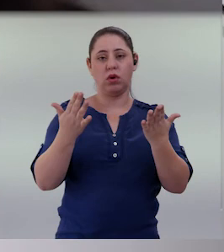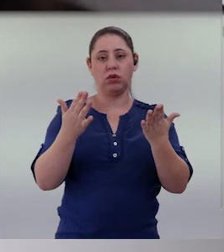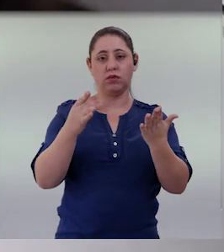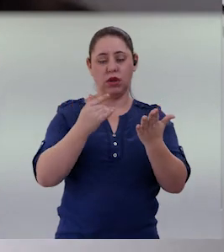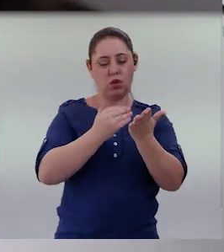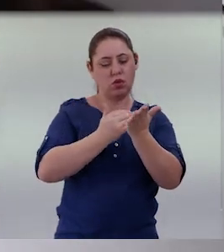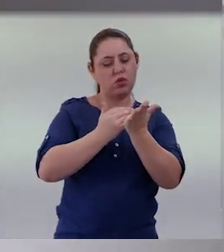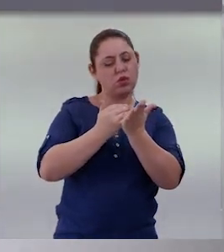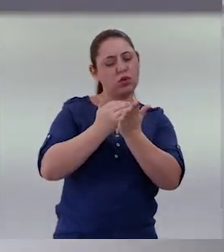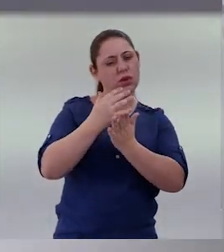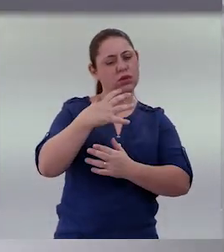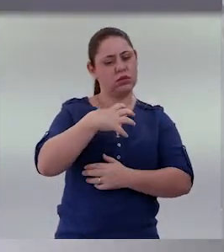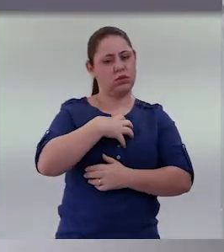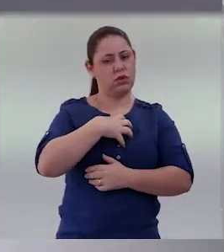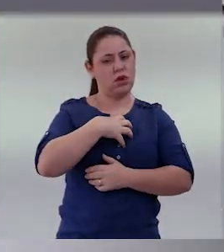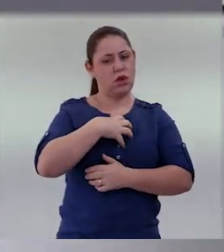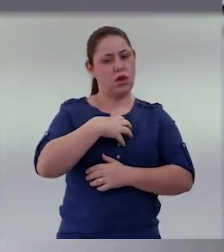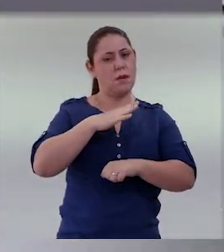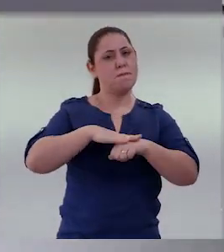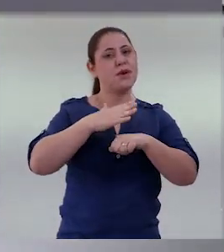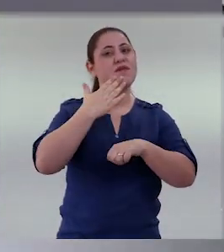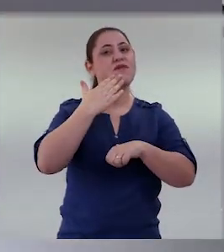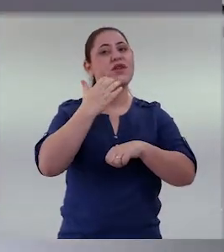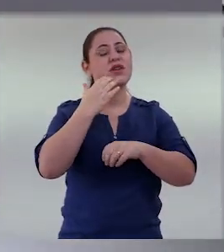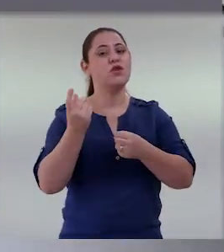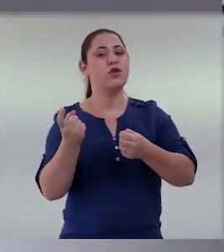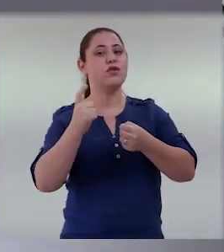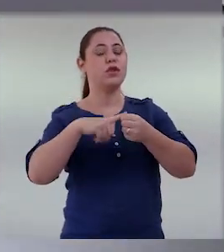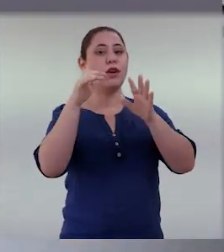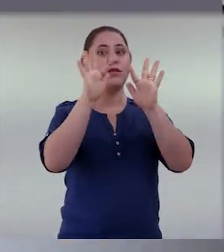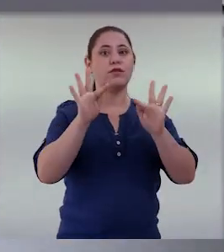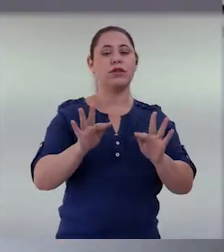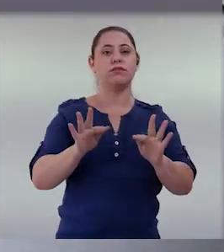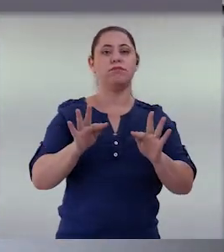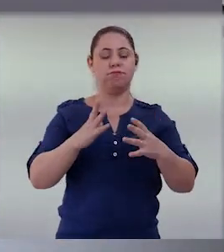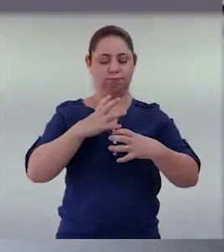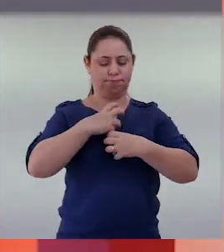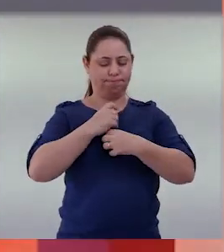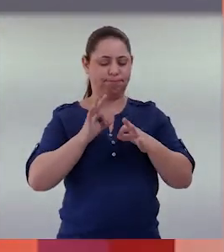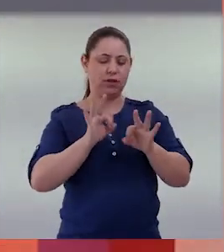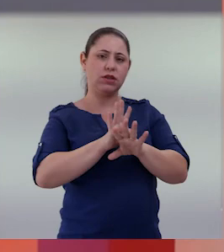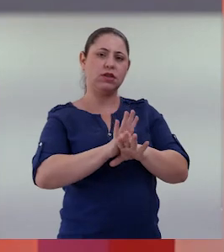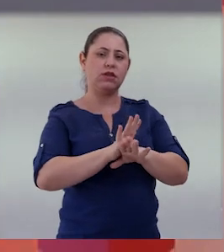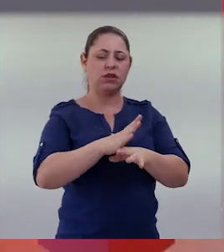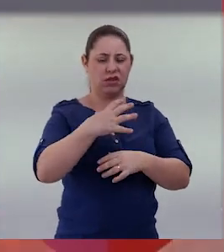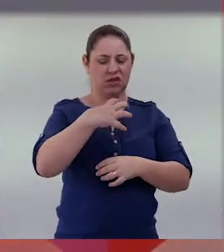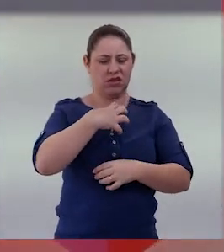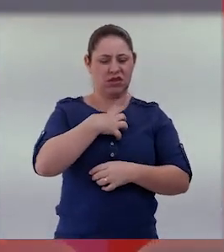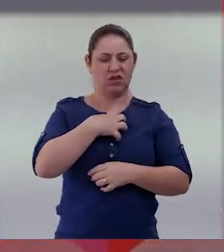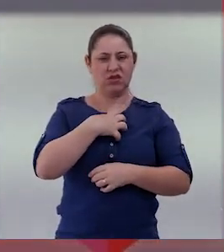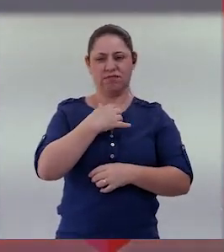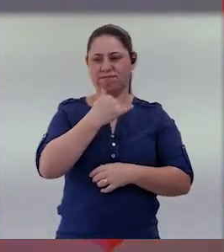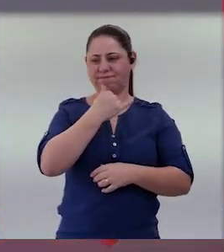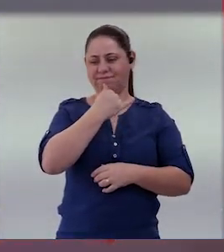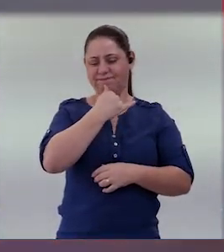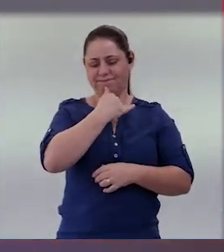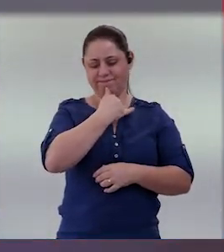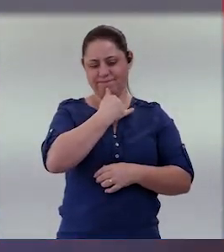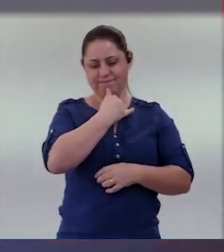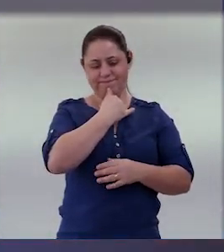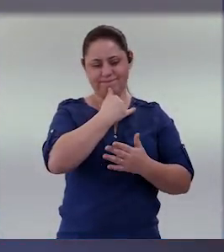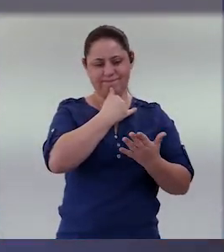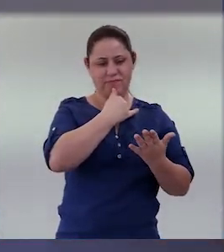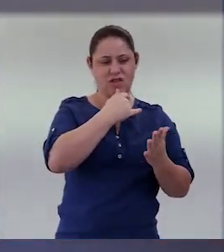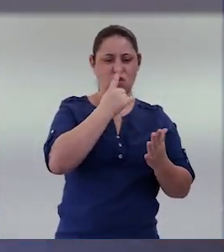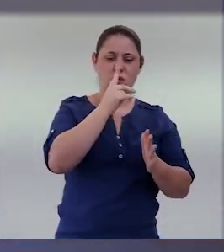doença, quando você está no início do quadro, é mais fácil você se recuperar. Então, ao sentir